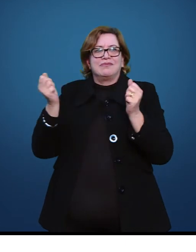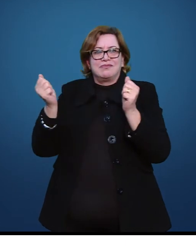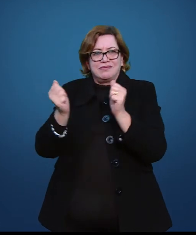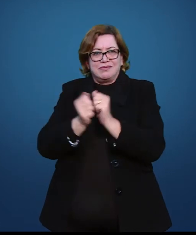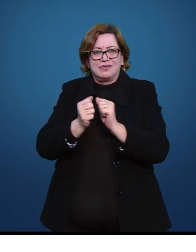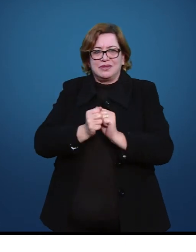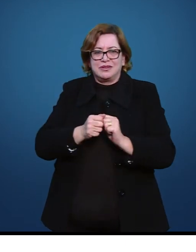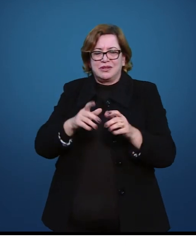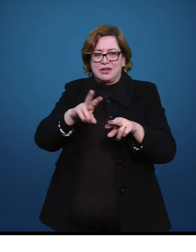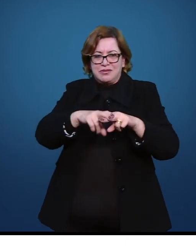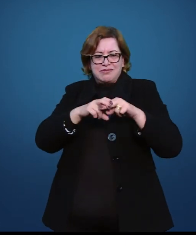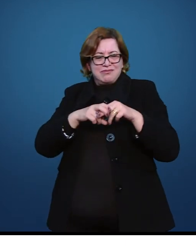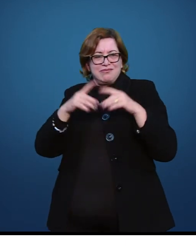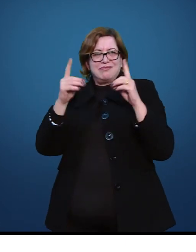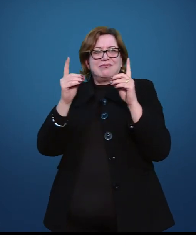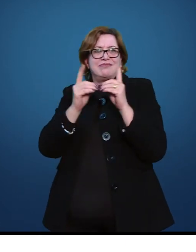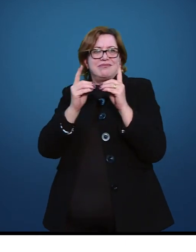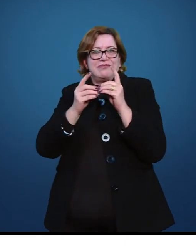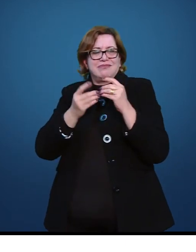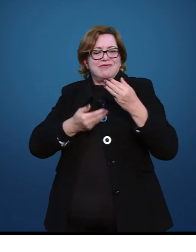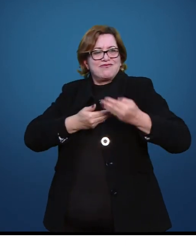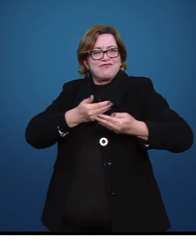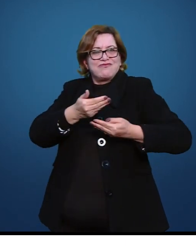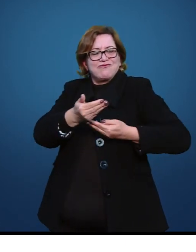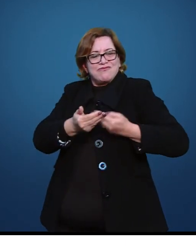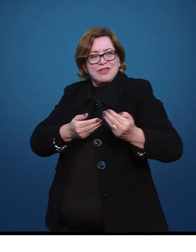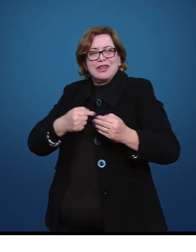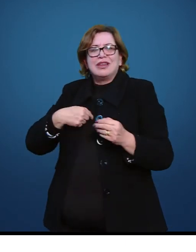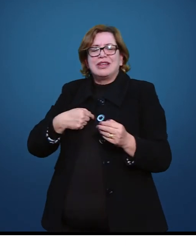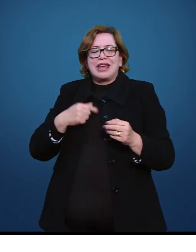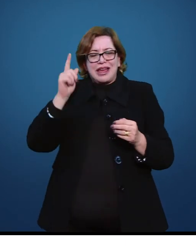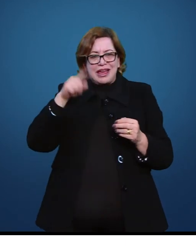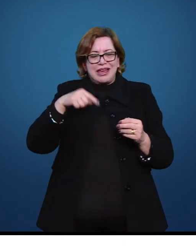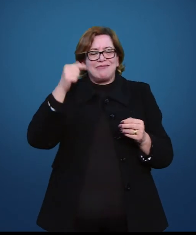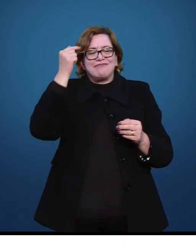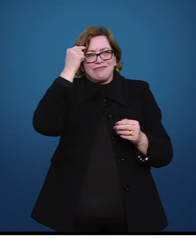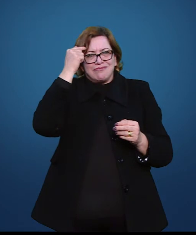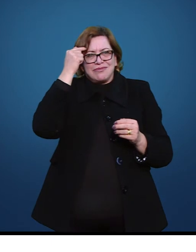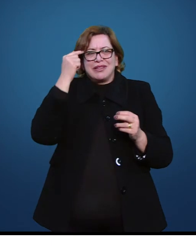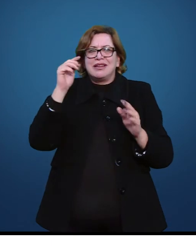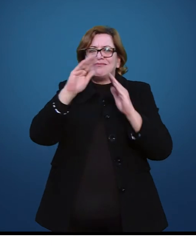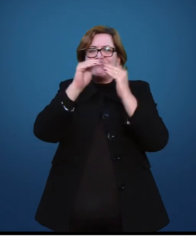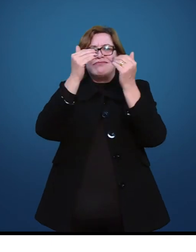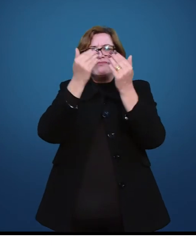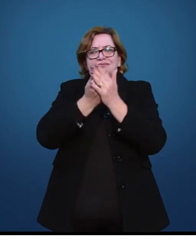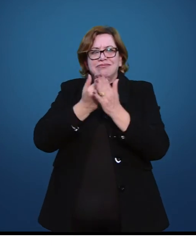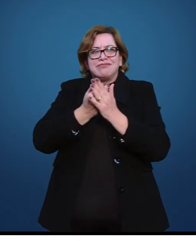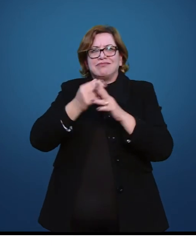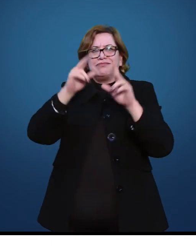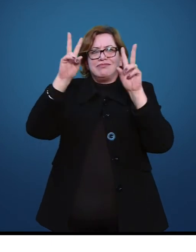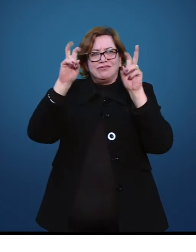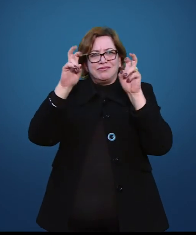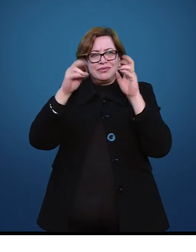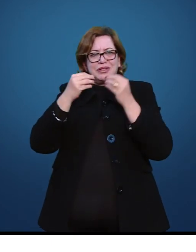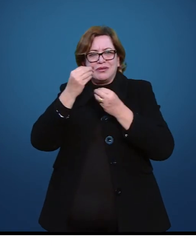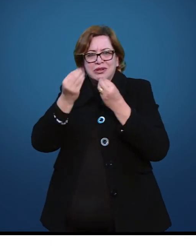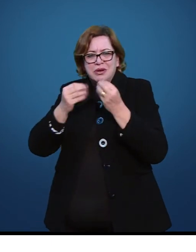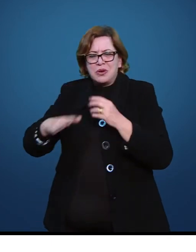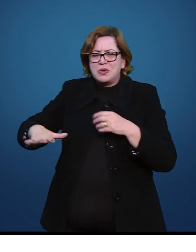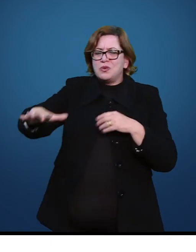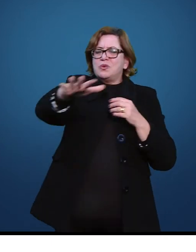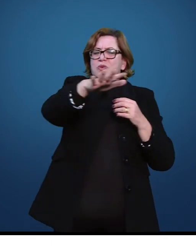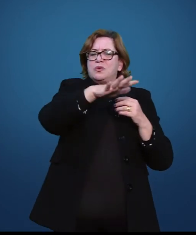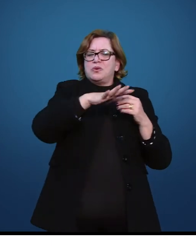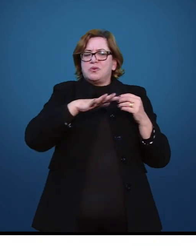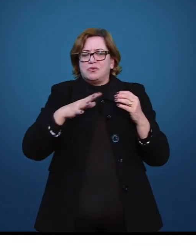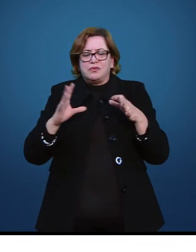discute. Isso quer dizer essa postura interdisciplinar. Pensar a escola, os conteúdos, os mecanismos de ação como um todo, de